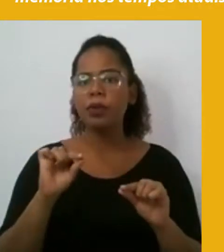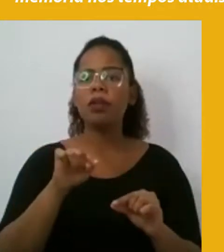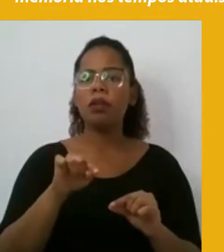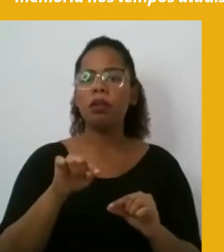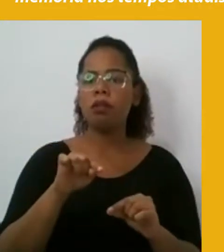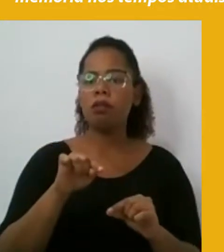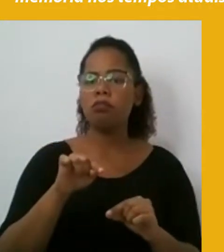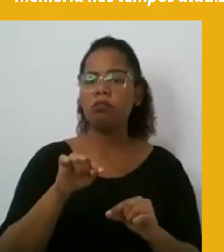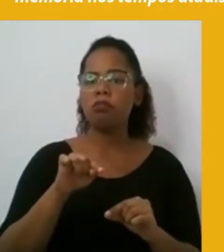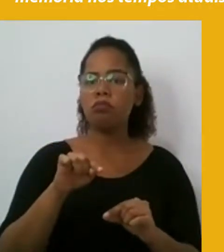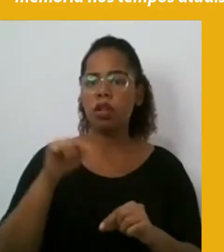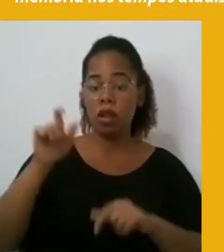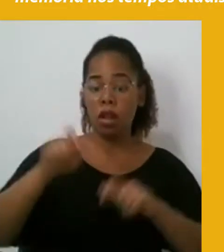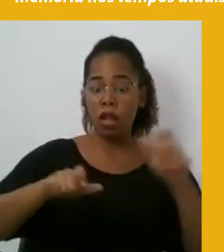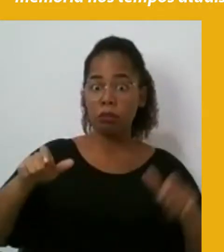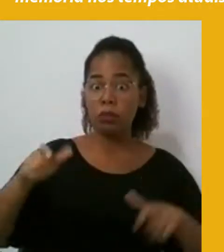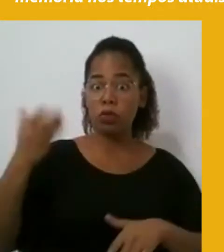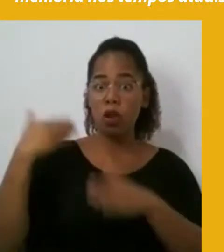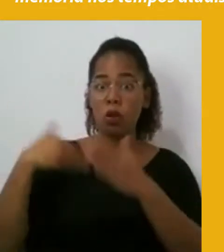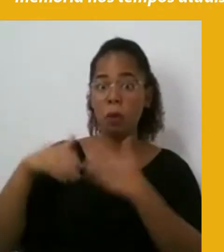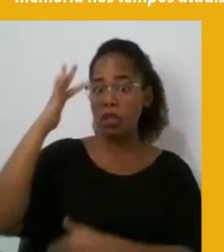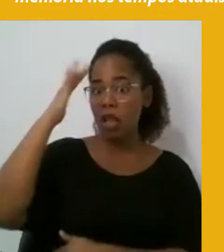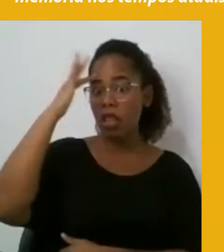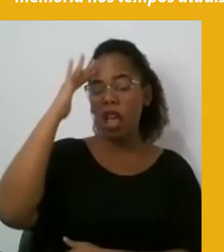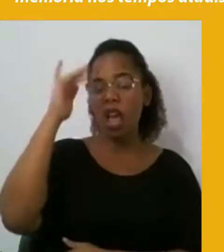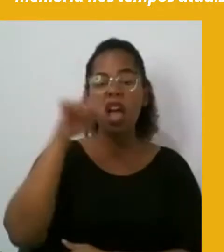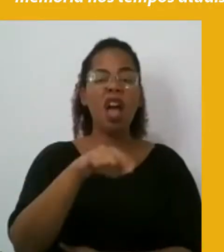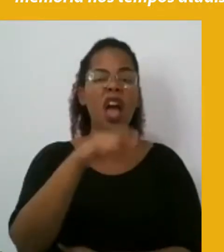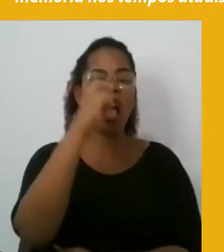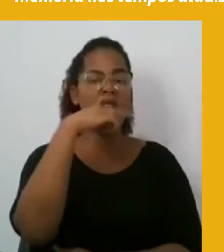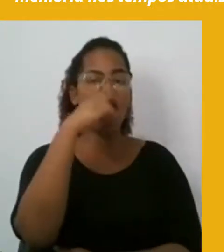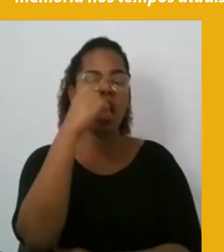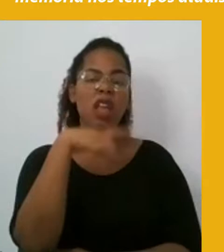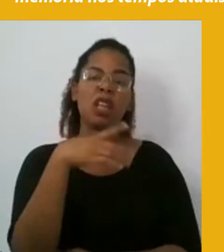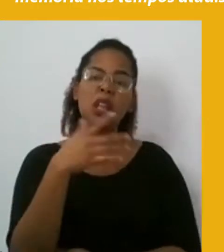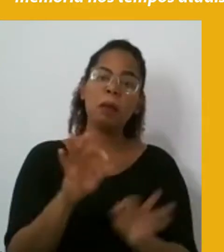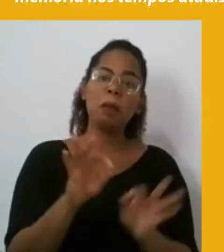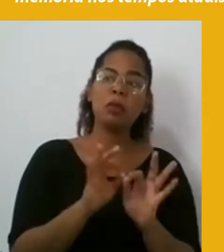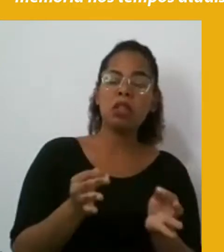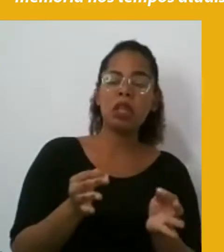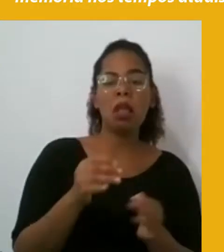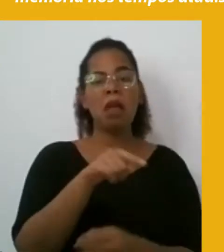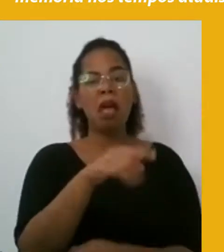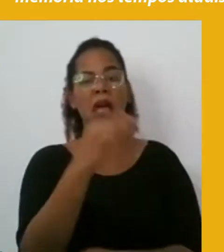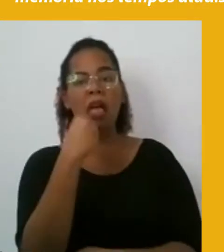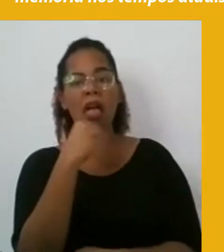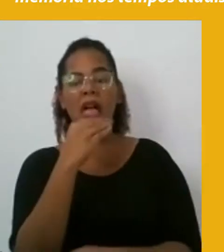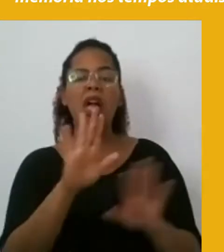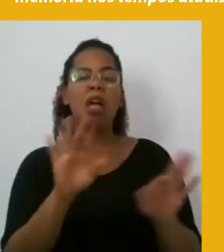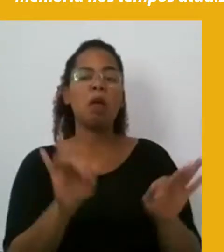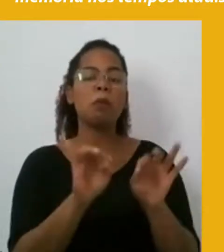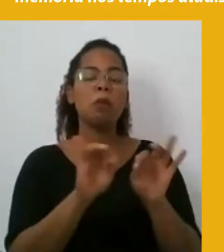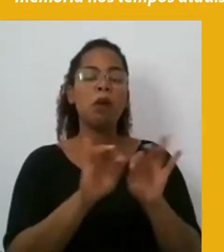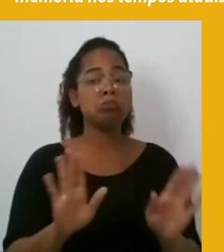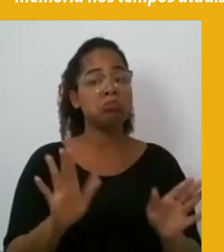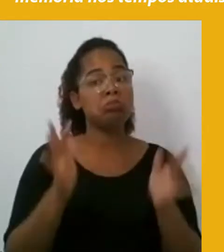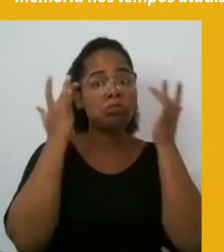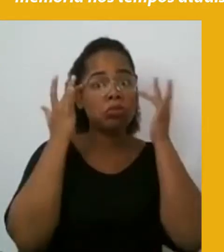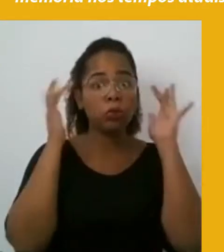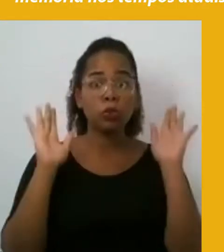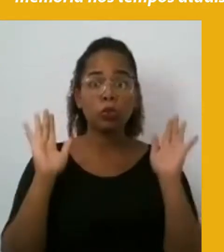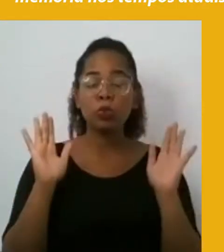gripe, ele reafirmou que sim. Então, até no auge da pandemia, quando as coisas se revelaram daquela